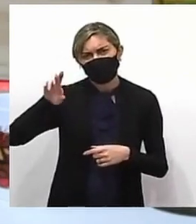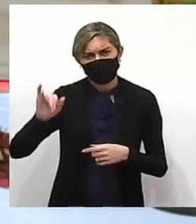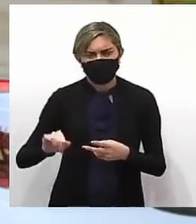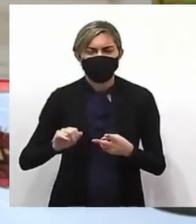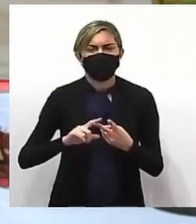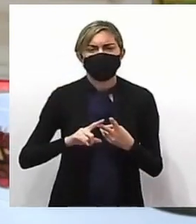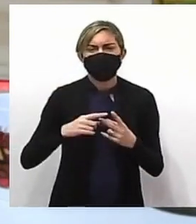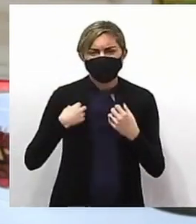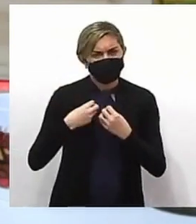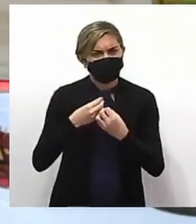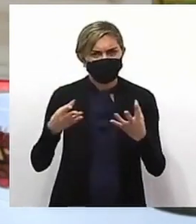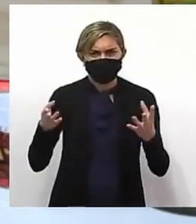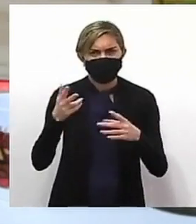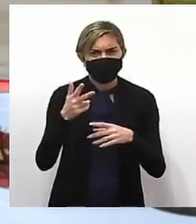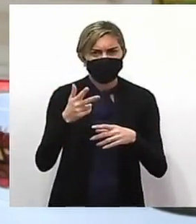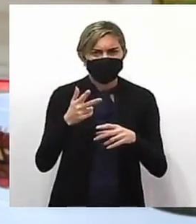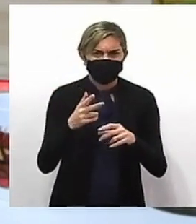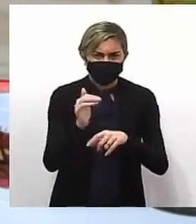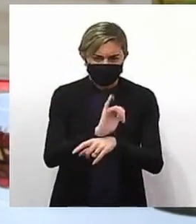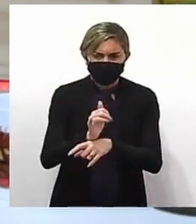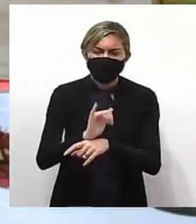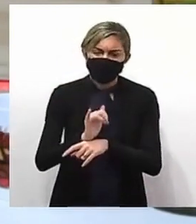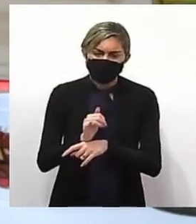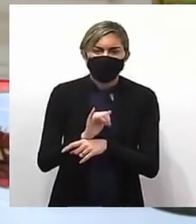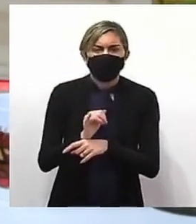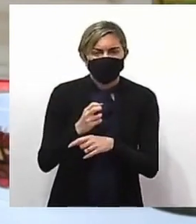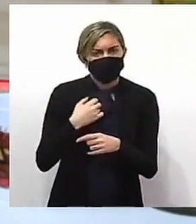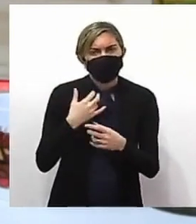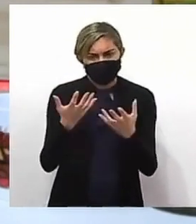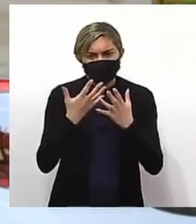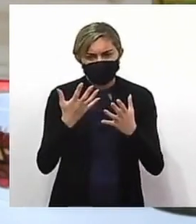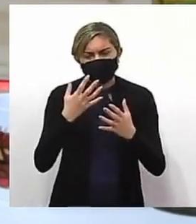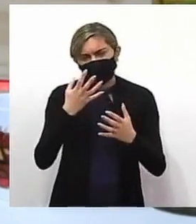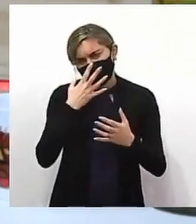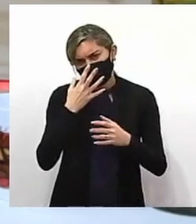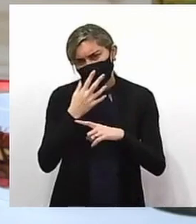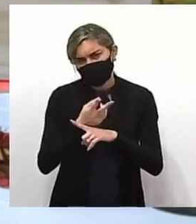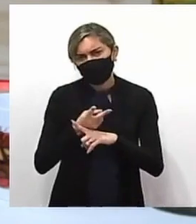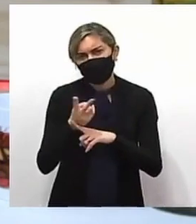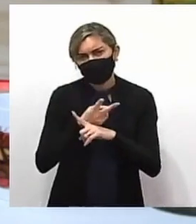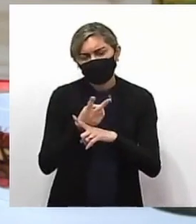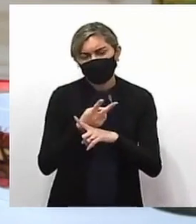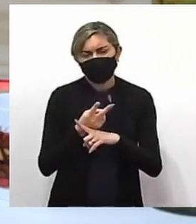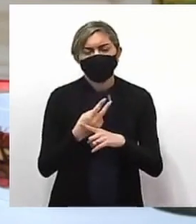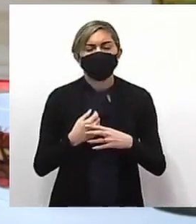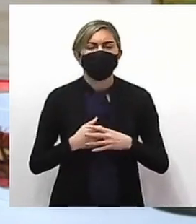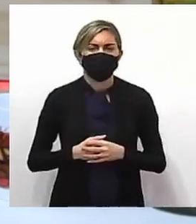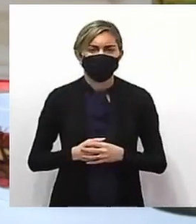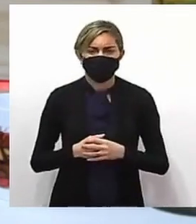disponível, deve estar disponível no Vimeo, no YouTube, se a galera quiser procurar aí para assistir.